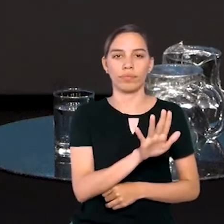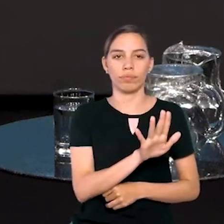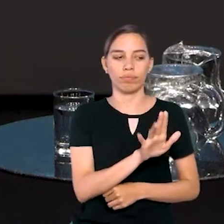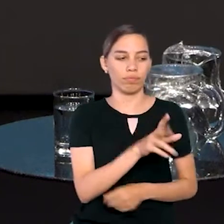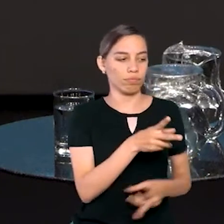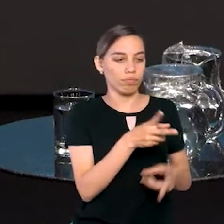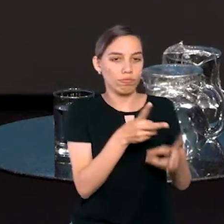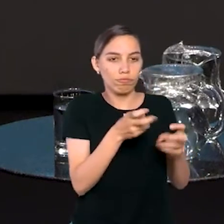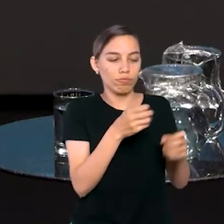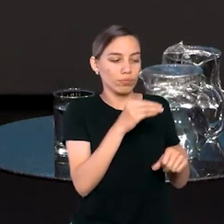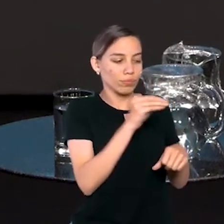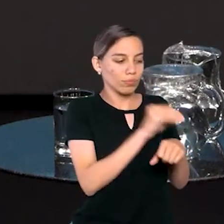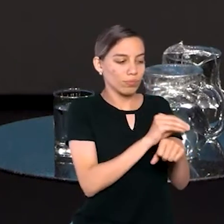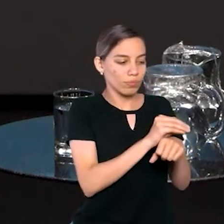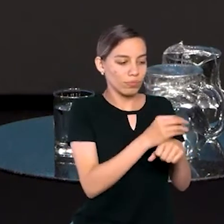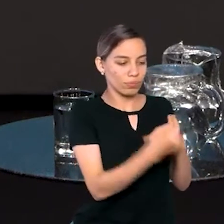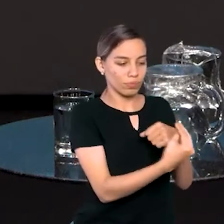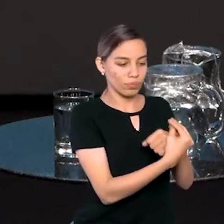cuidado.